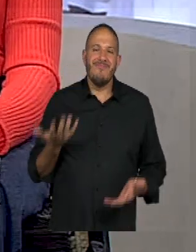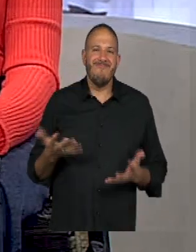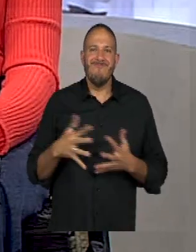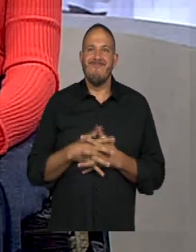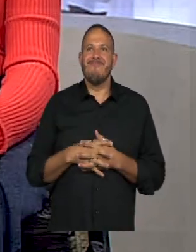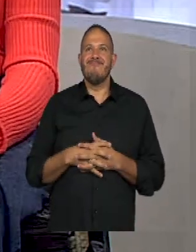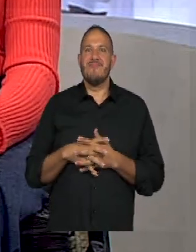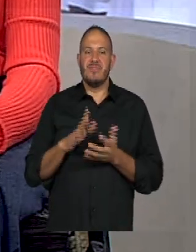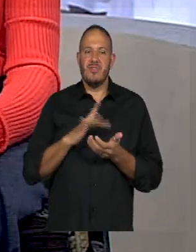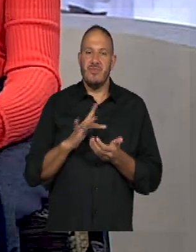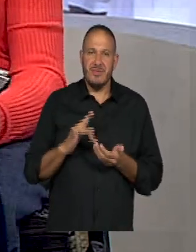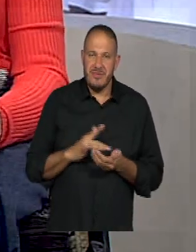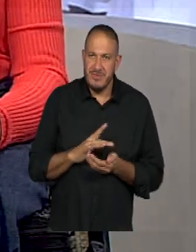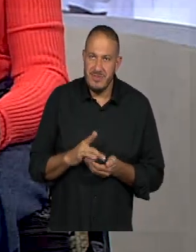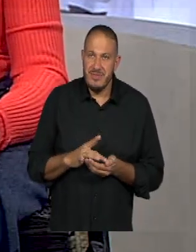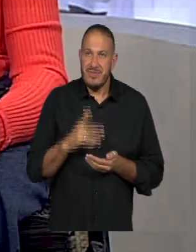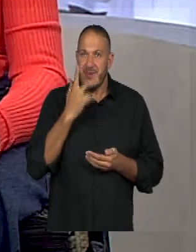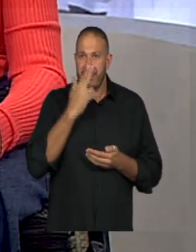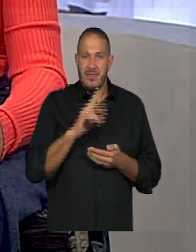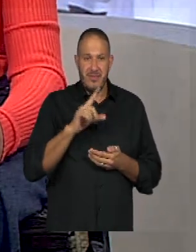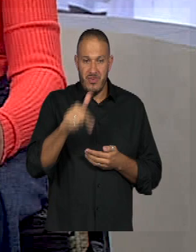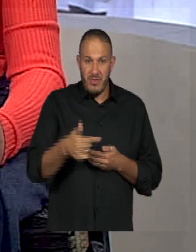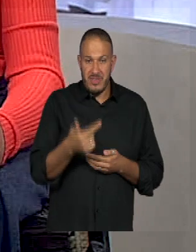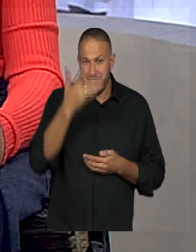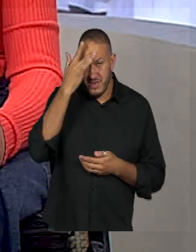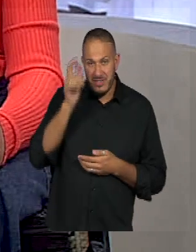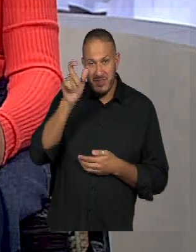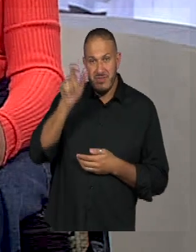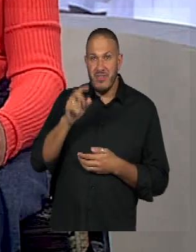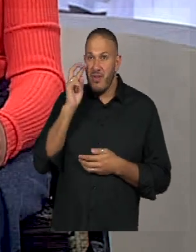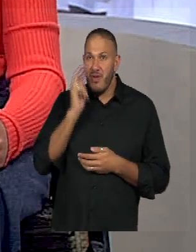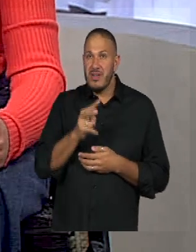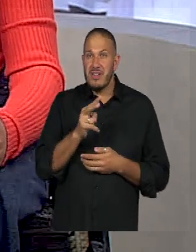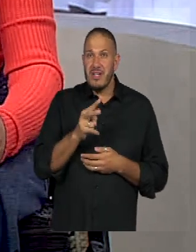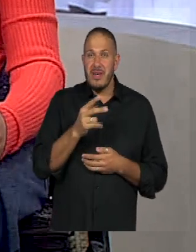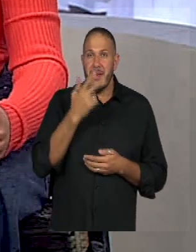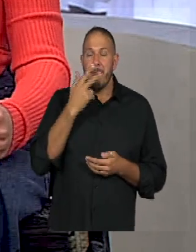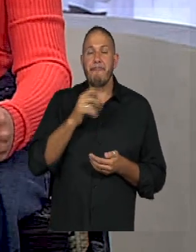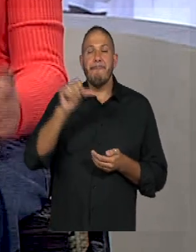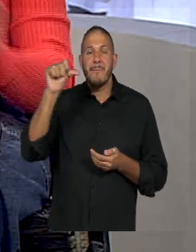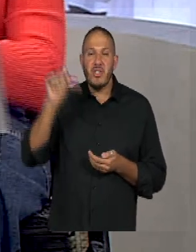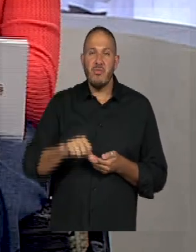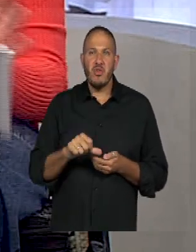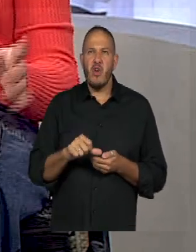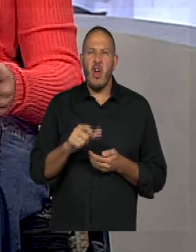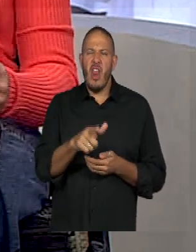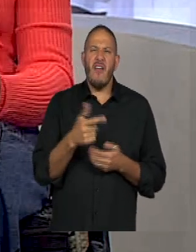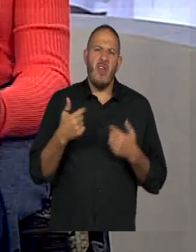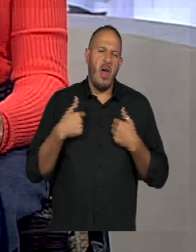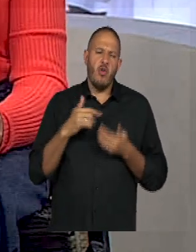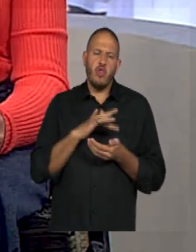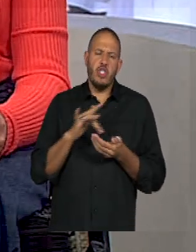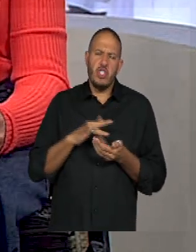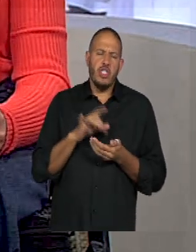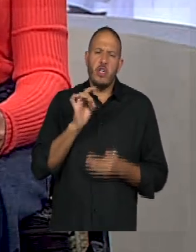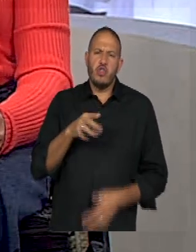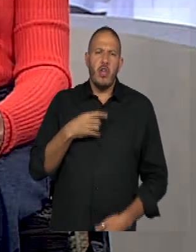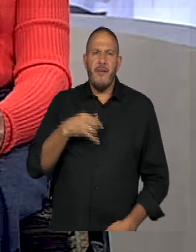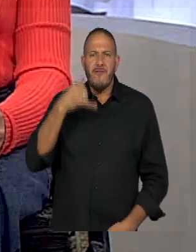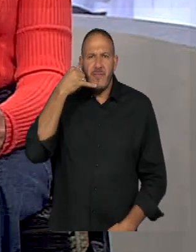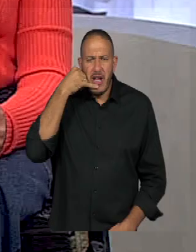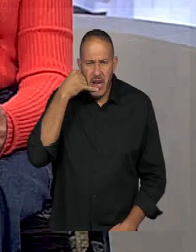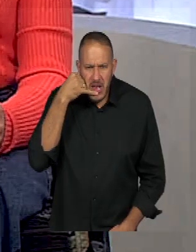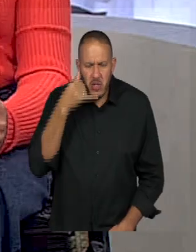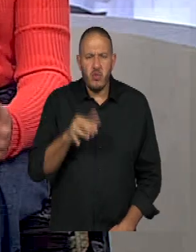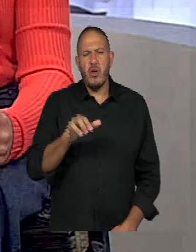celular. E para além entendeu? disso, eu acho que as pessoas acham que é menos pior. Eu não estou digitando, só estou falando. Deixo